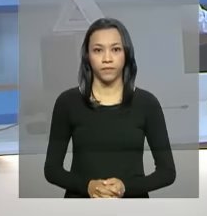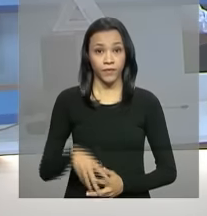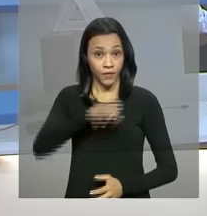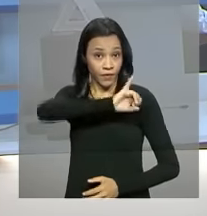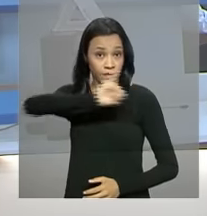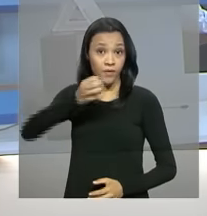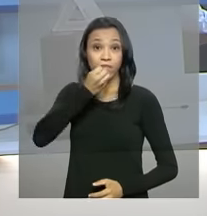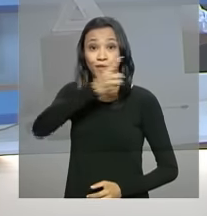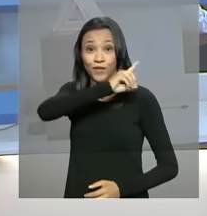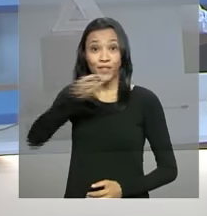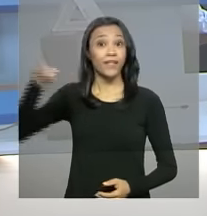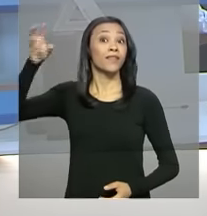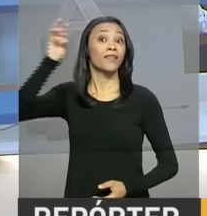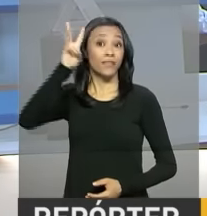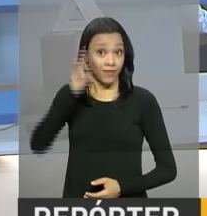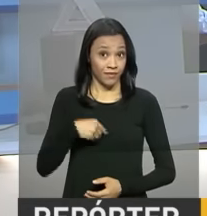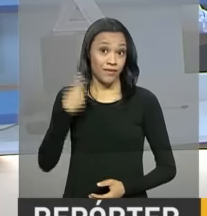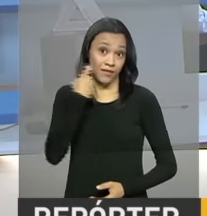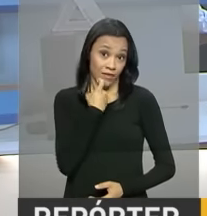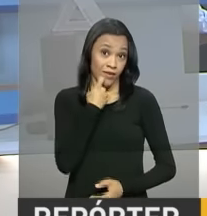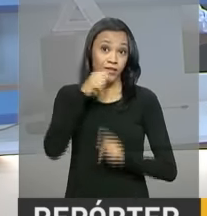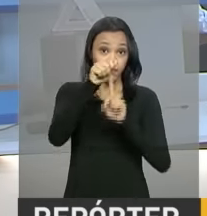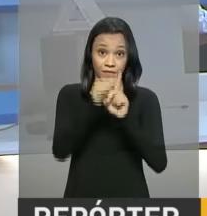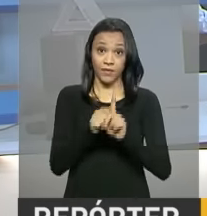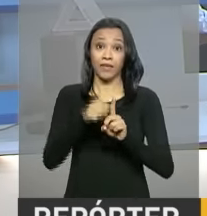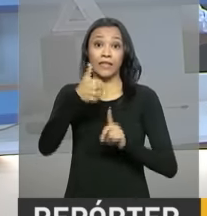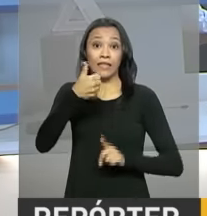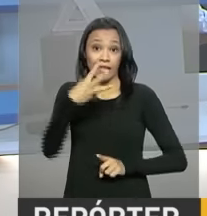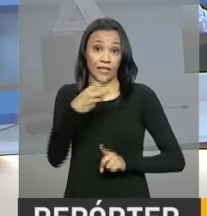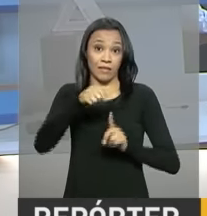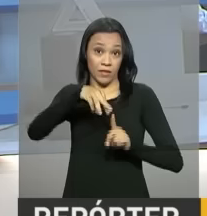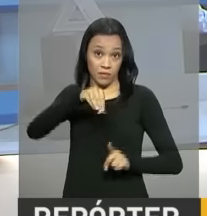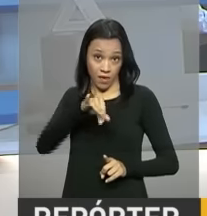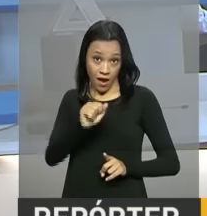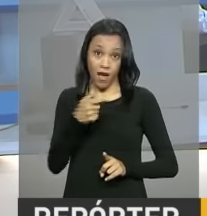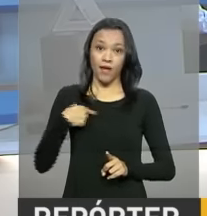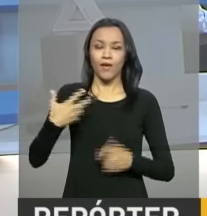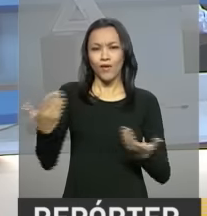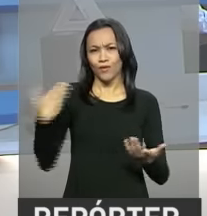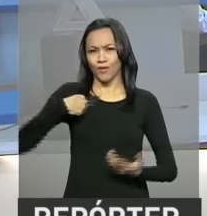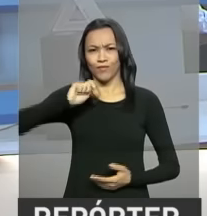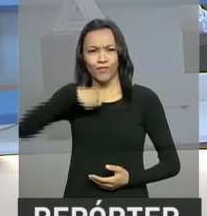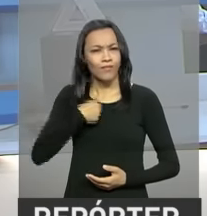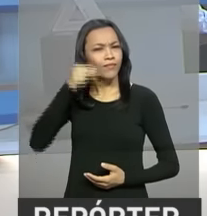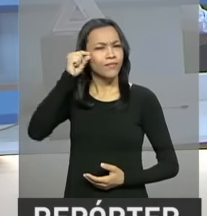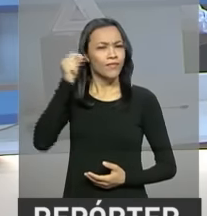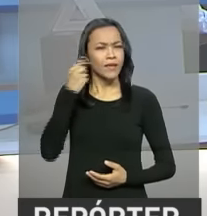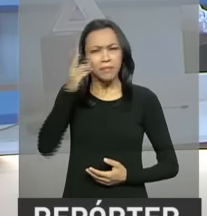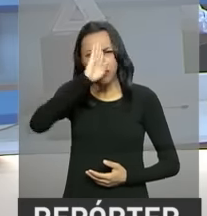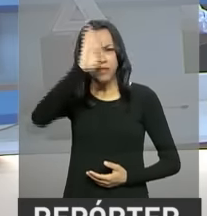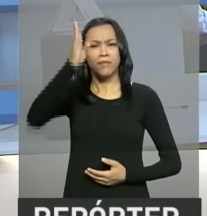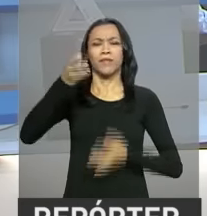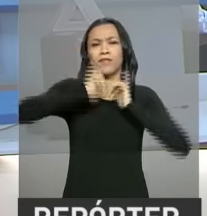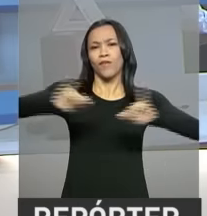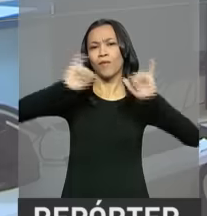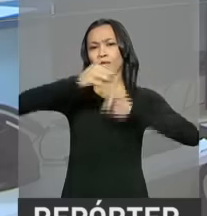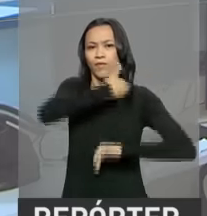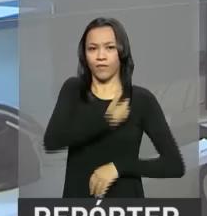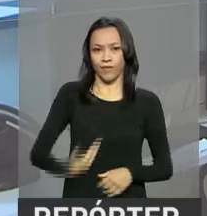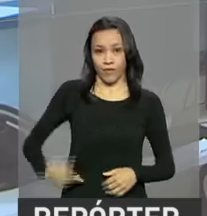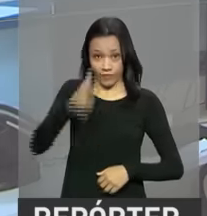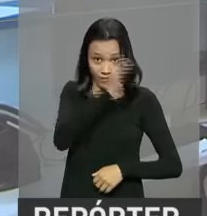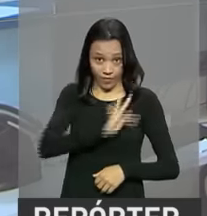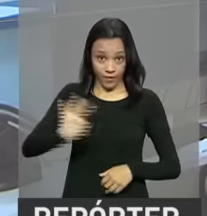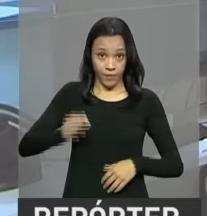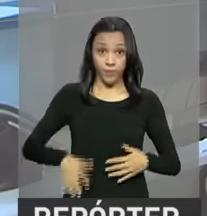Olá bom dia sexta-feira 13 de Maio eu sou o Carla vati o repórter NBR Está no Ar com as principais notícias do governo federal o